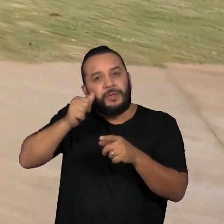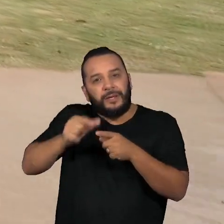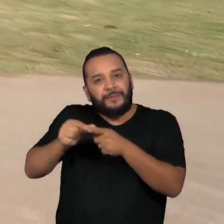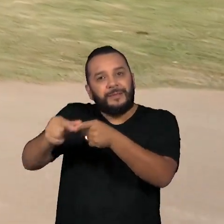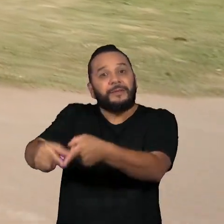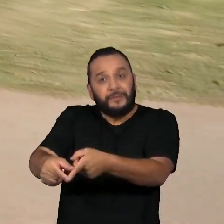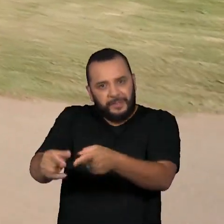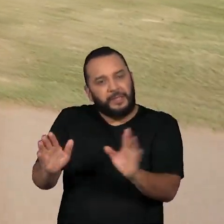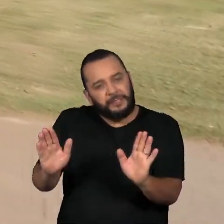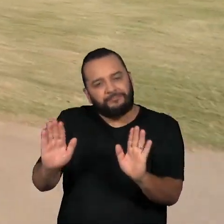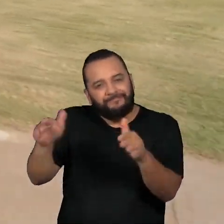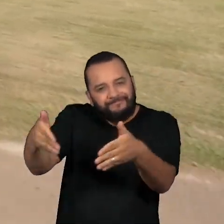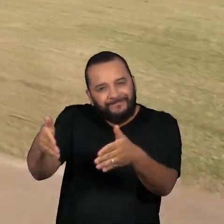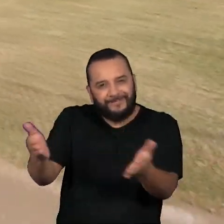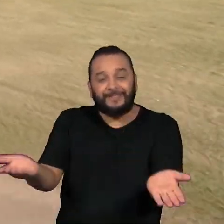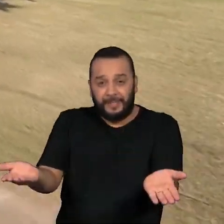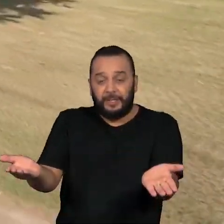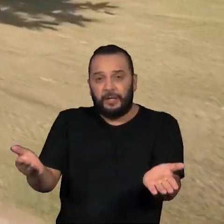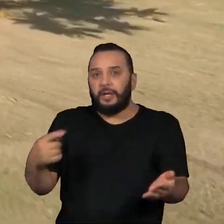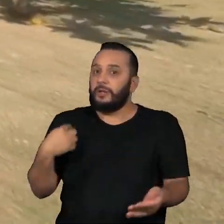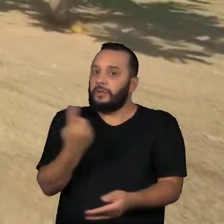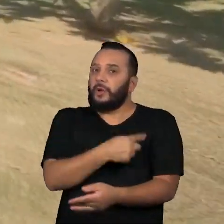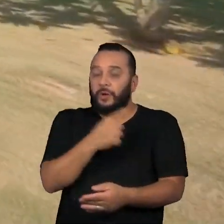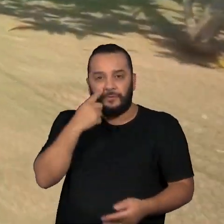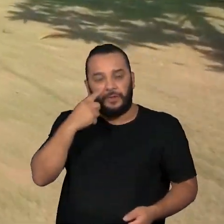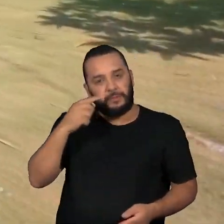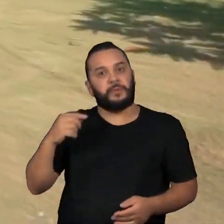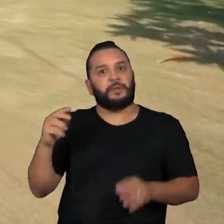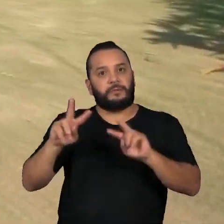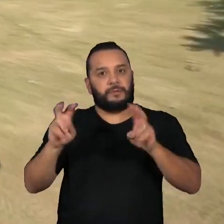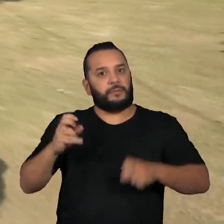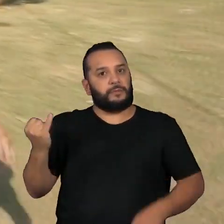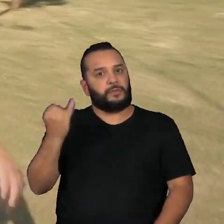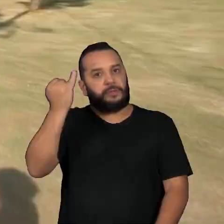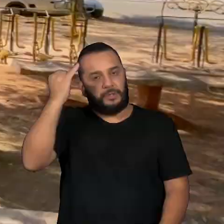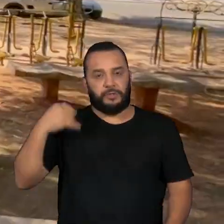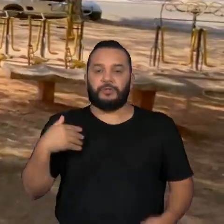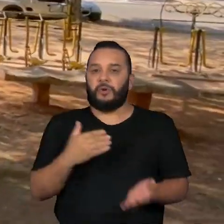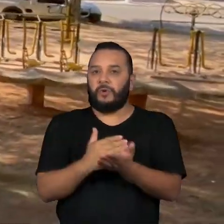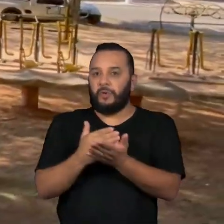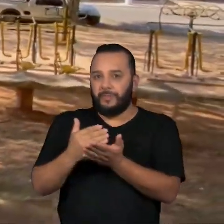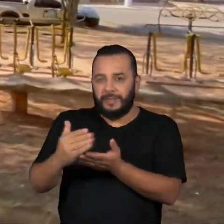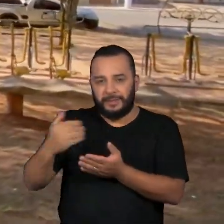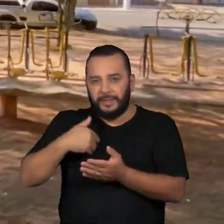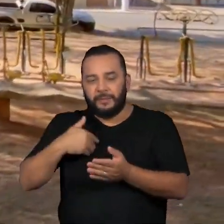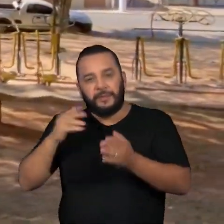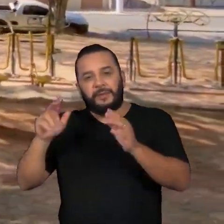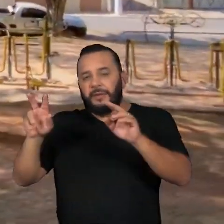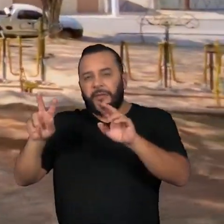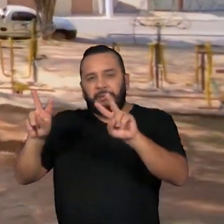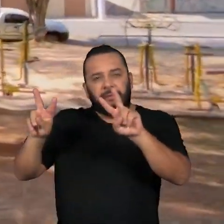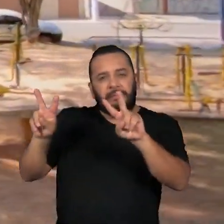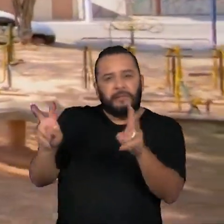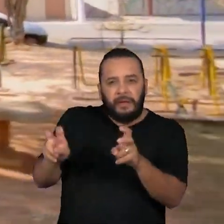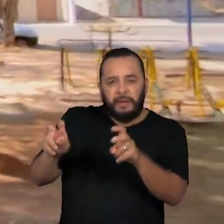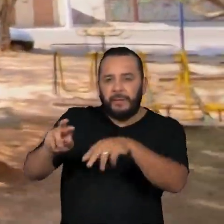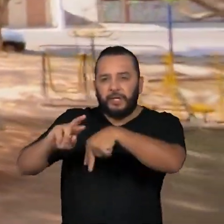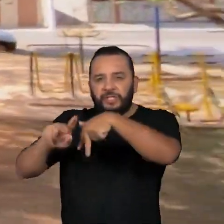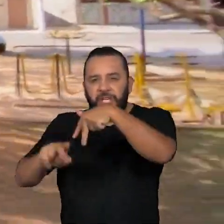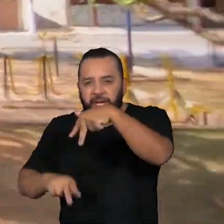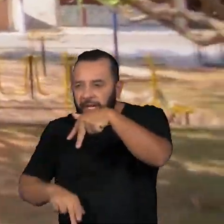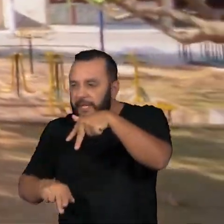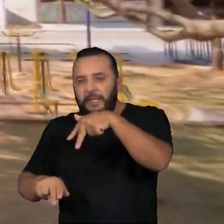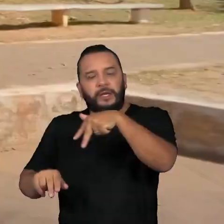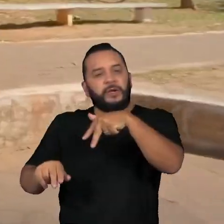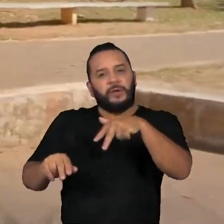especificamente. E aí, desde então, a gente viu a relevância dessa pauta e a gente começou a se apropriar mais dessas questões que envolviam gênero, questões de